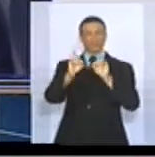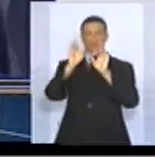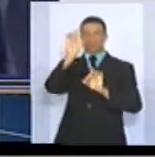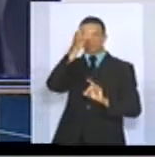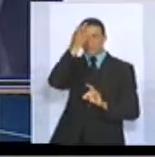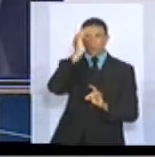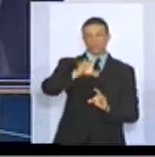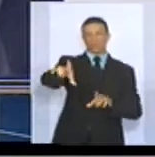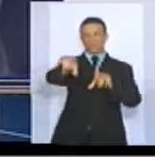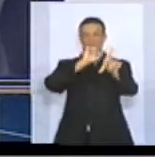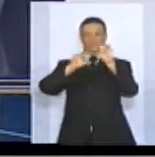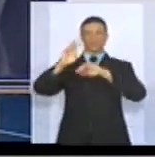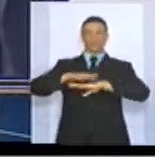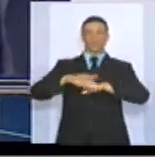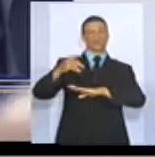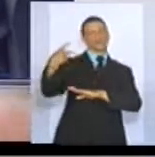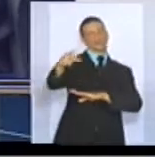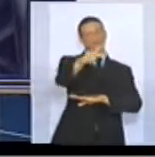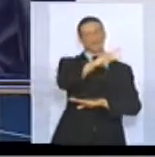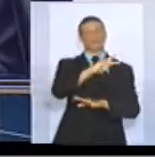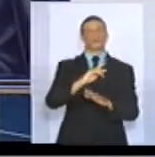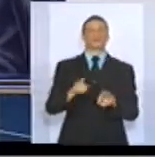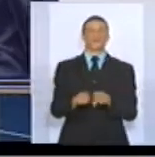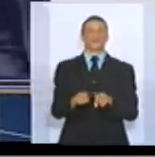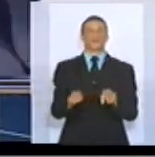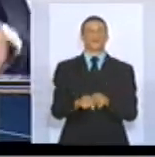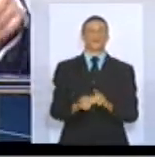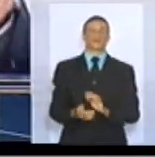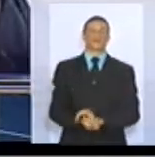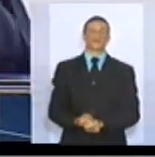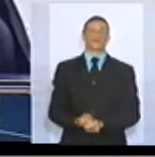democrático de